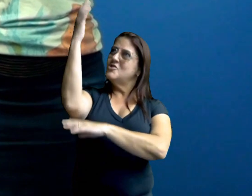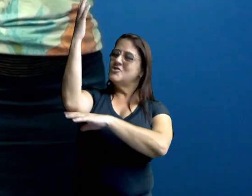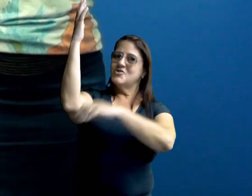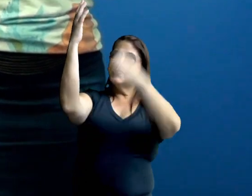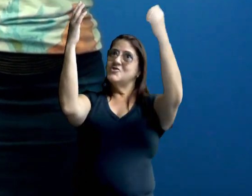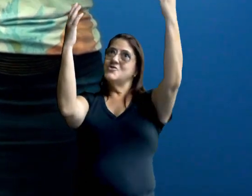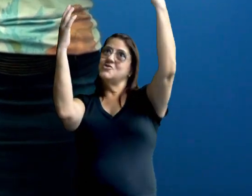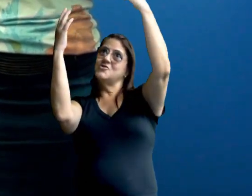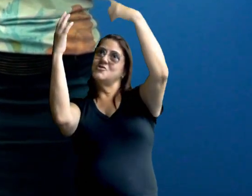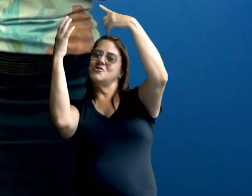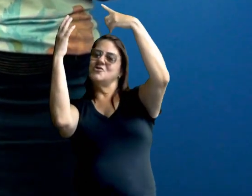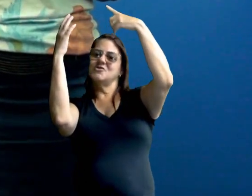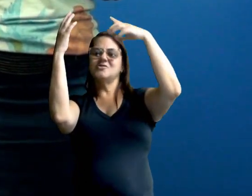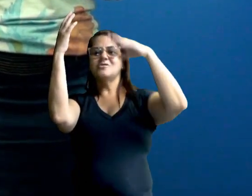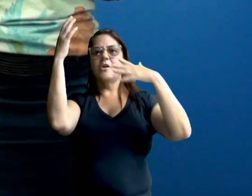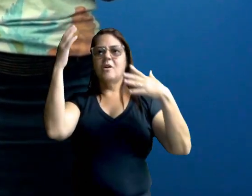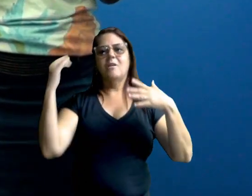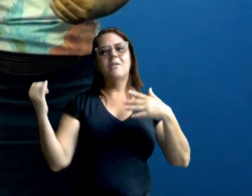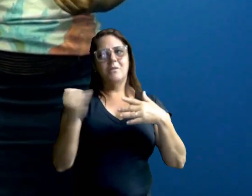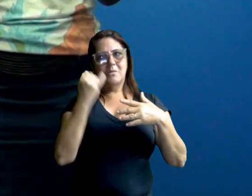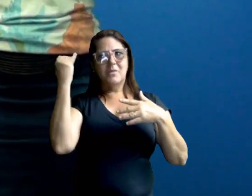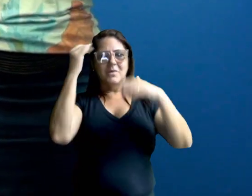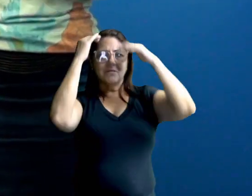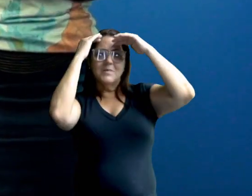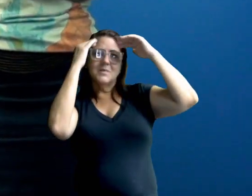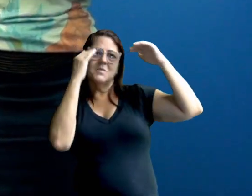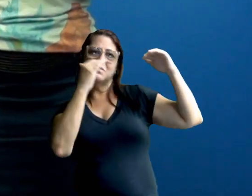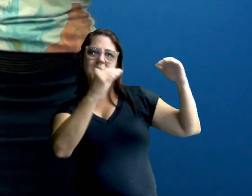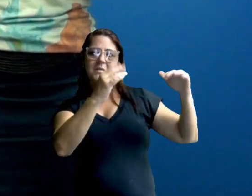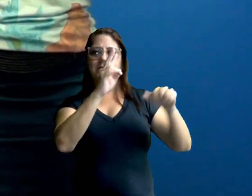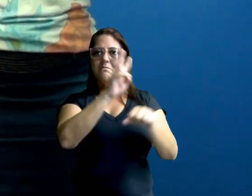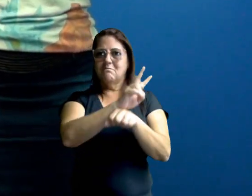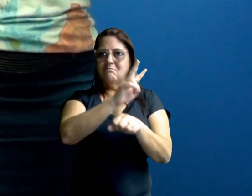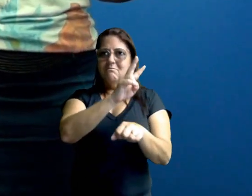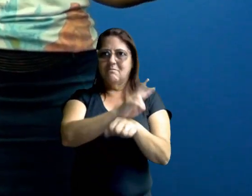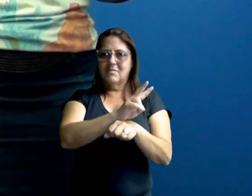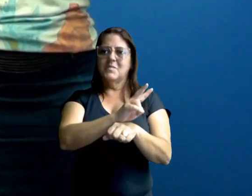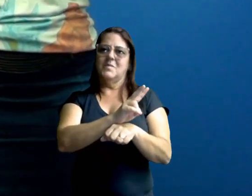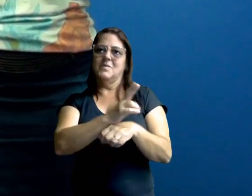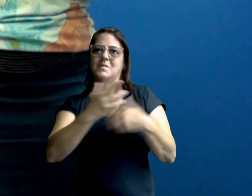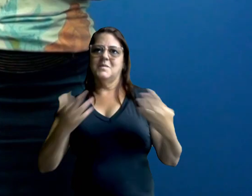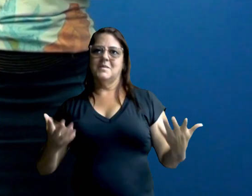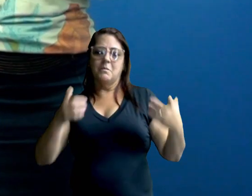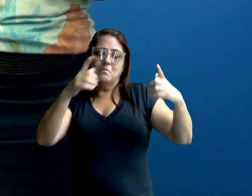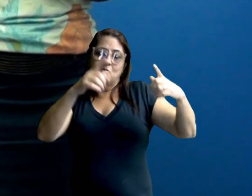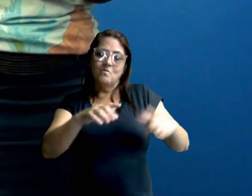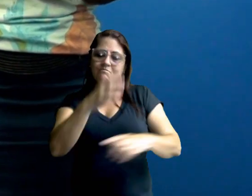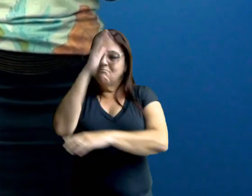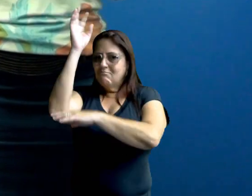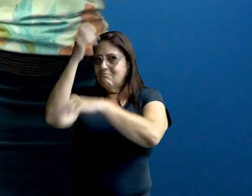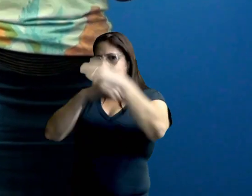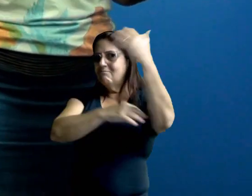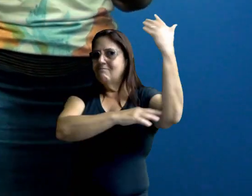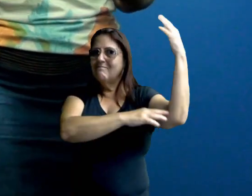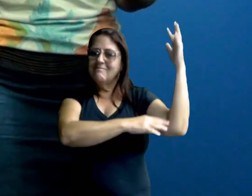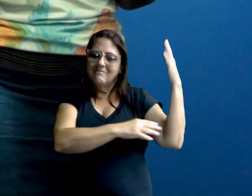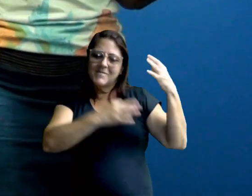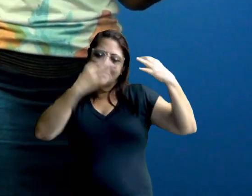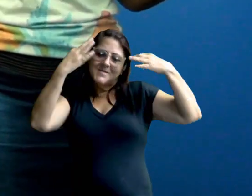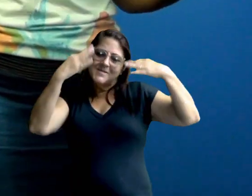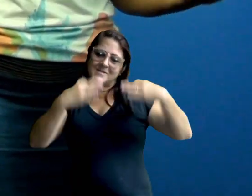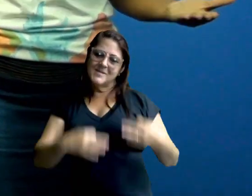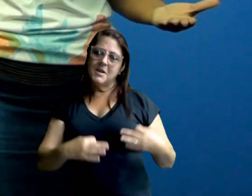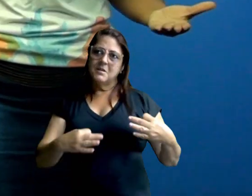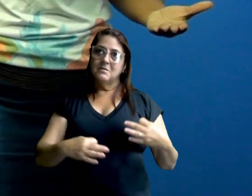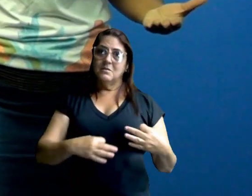que a gente pense e preserve o meio ambiente. Então, tudo pode ser feito? Sim, mas tem que ser feito na medida correta.